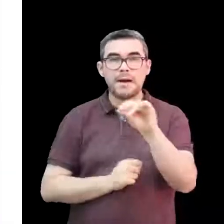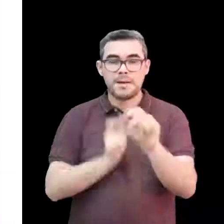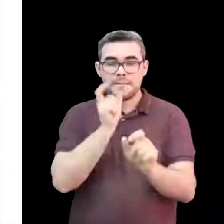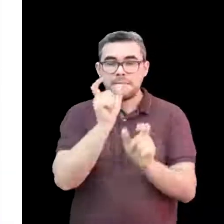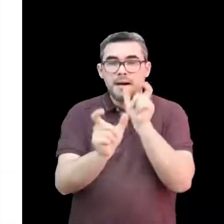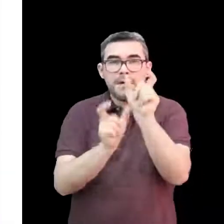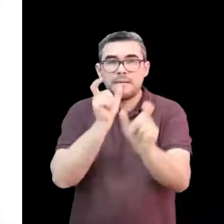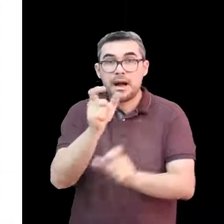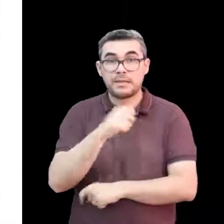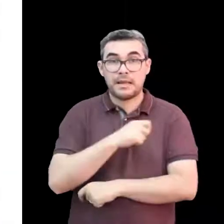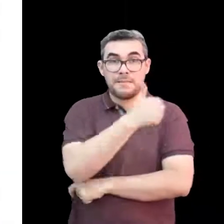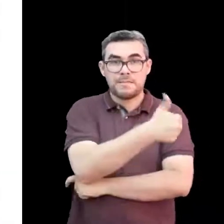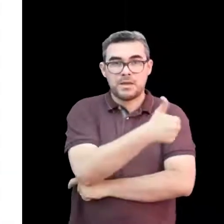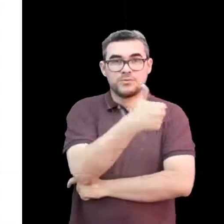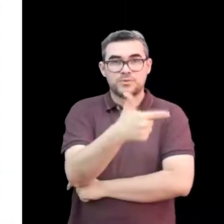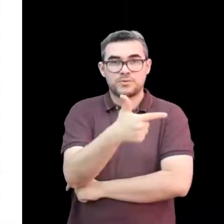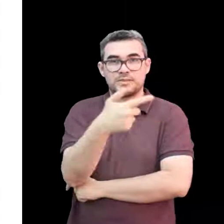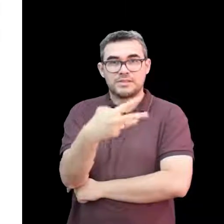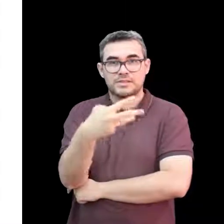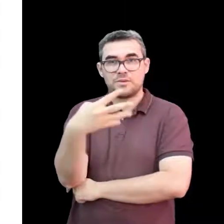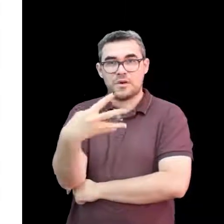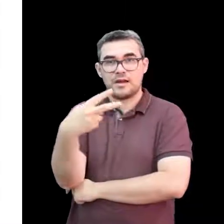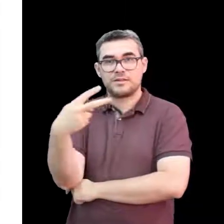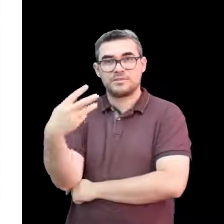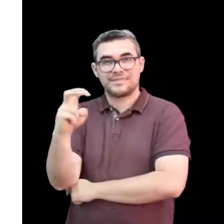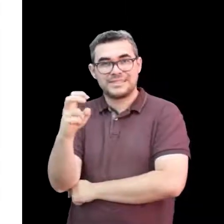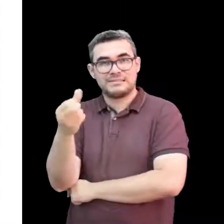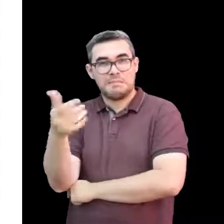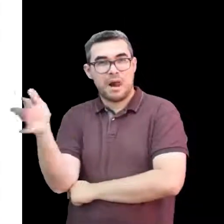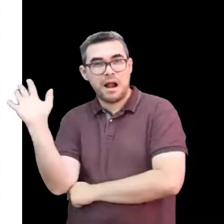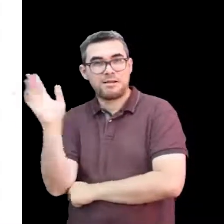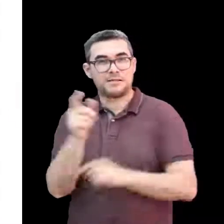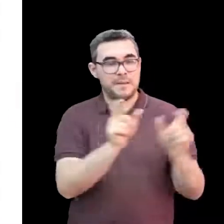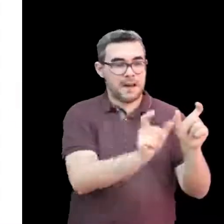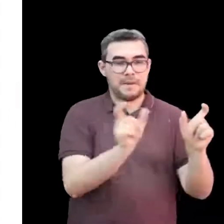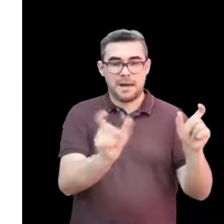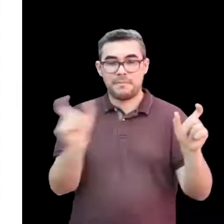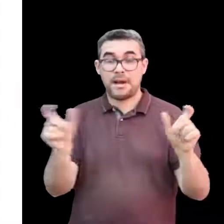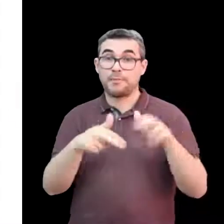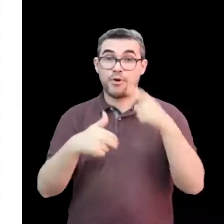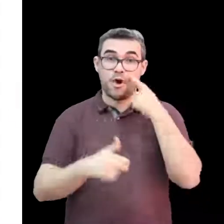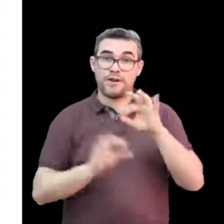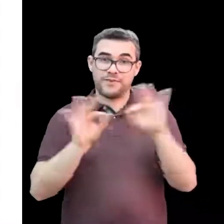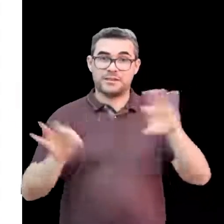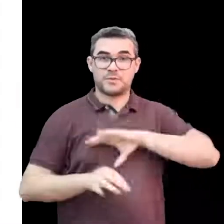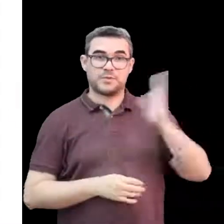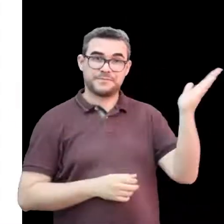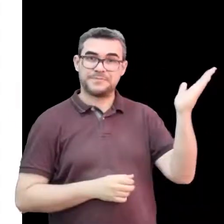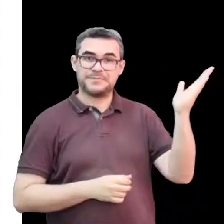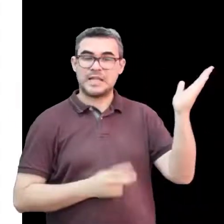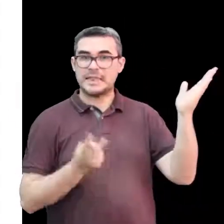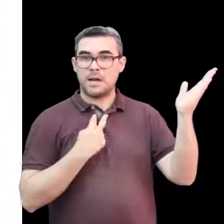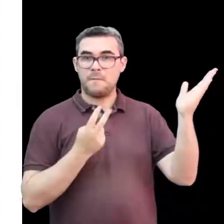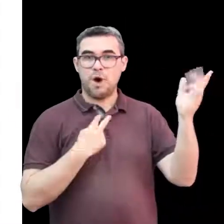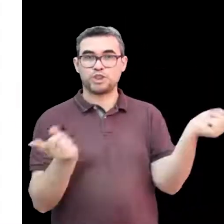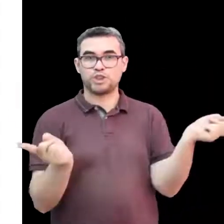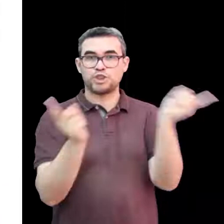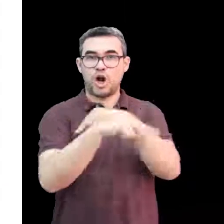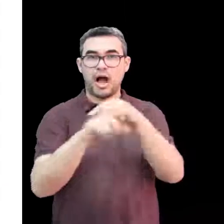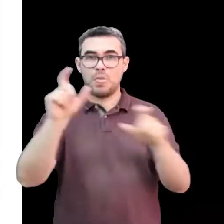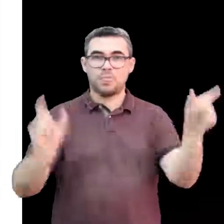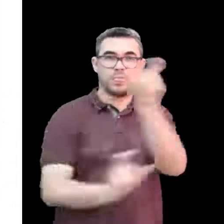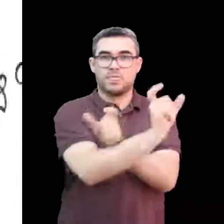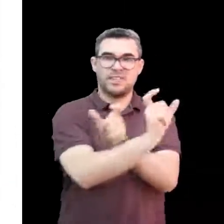do outro, em uma ordem pré-estabelecida, que faz com que você fale a pata nada e não a nada